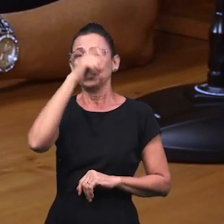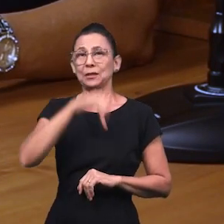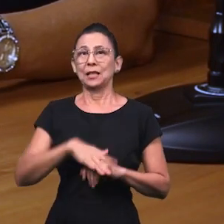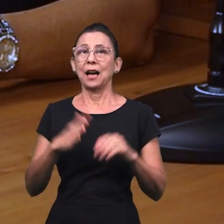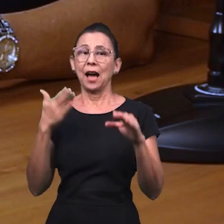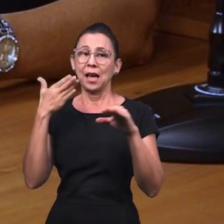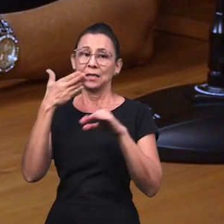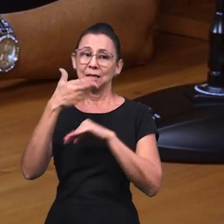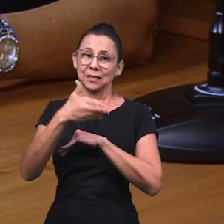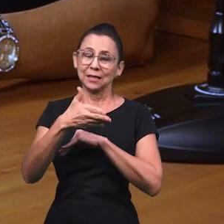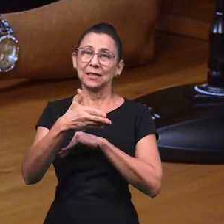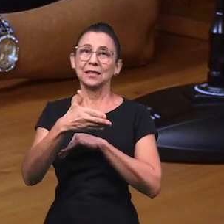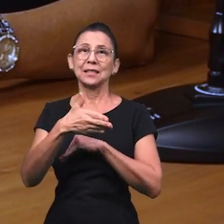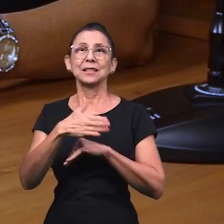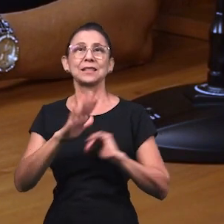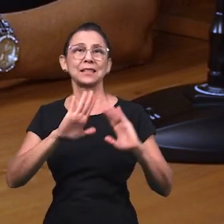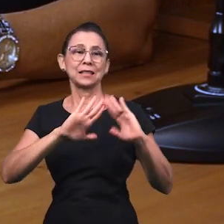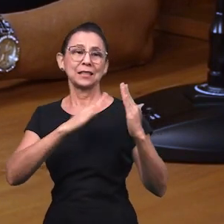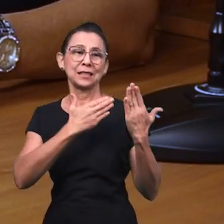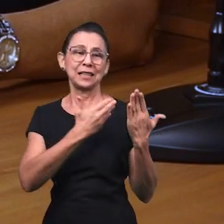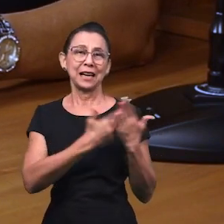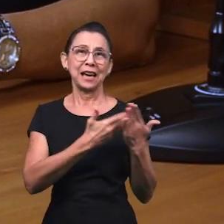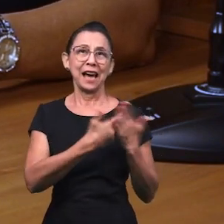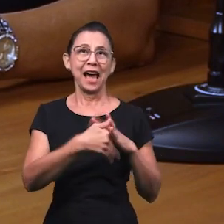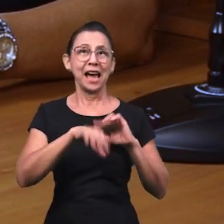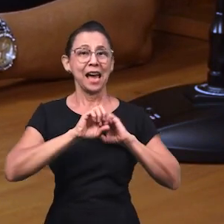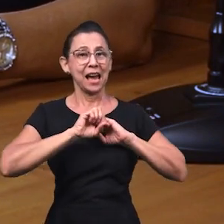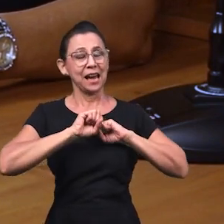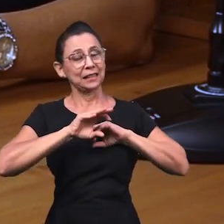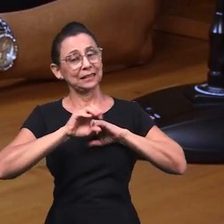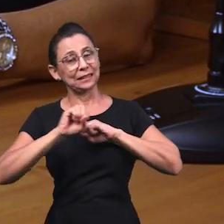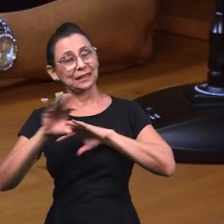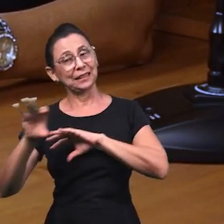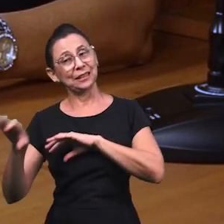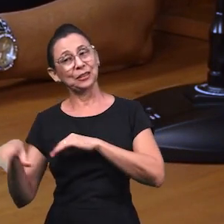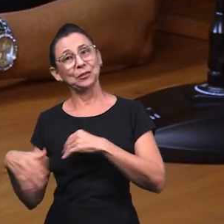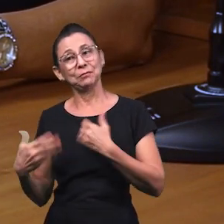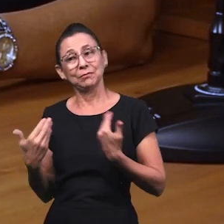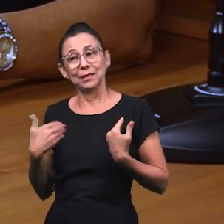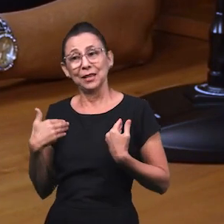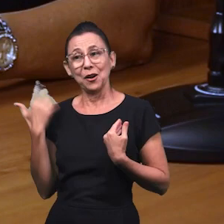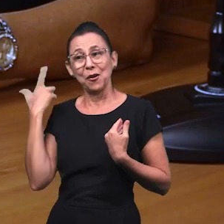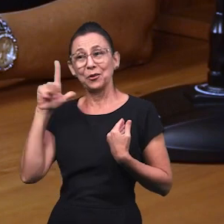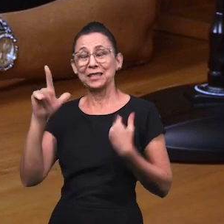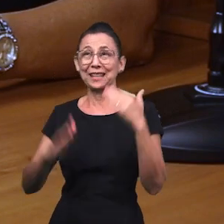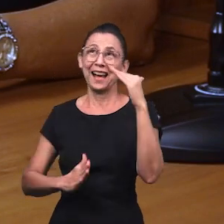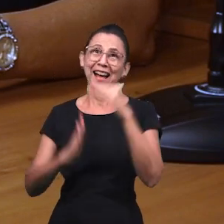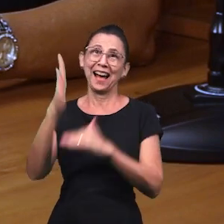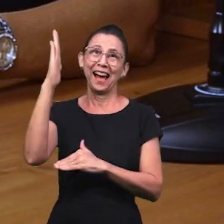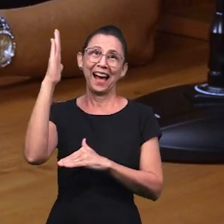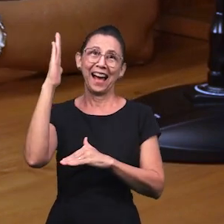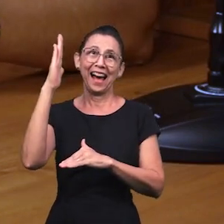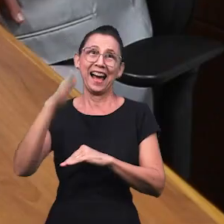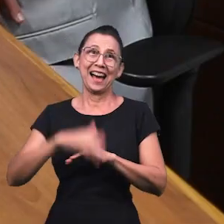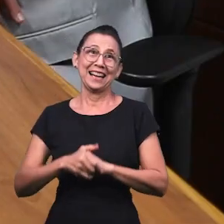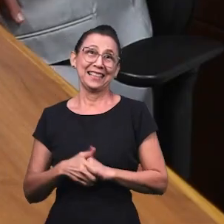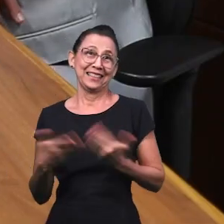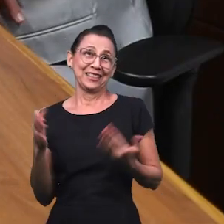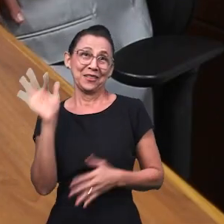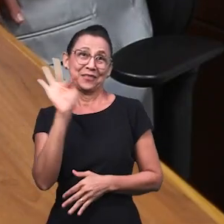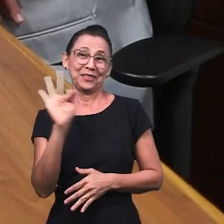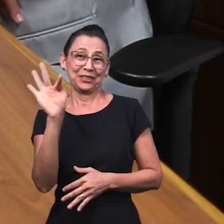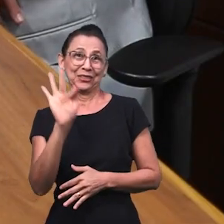acesso a ensino, né? Então, eu também consegui me superar. Estou